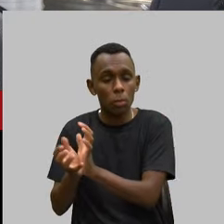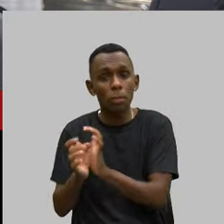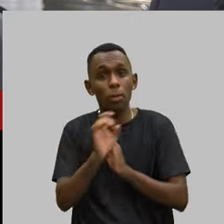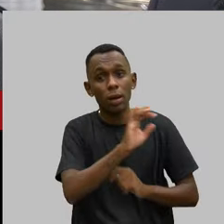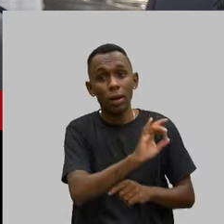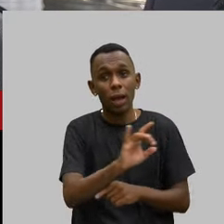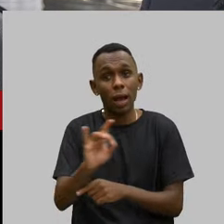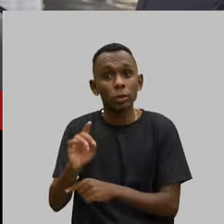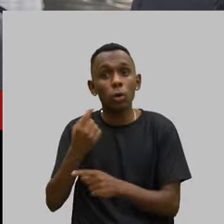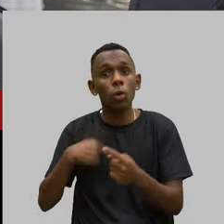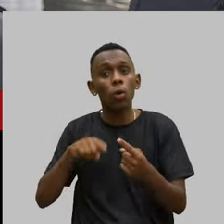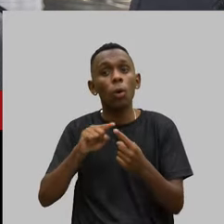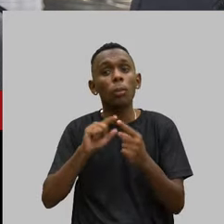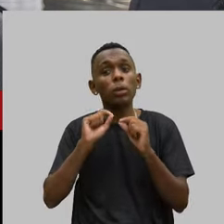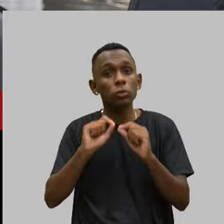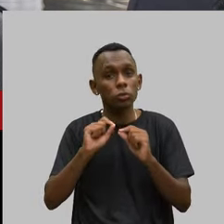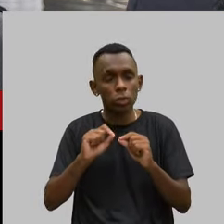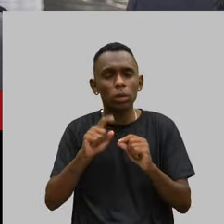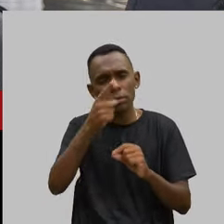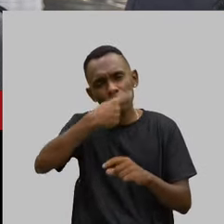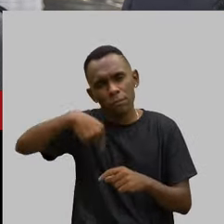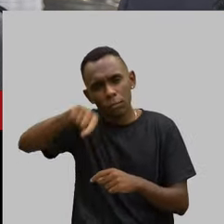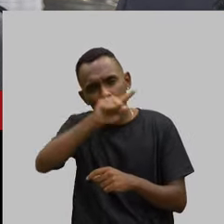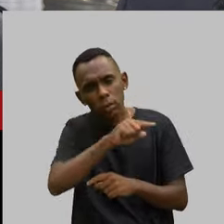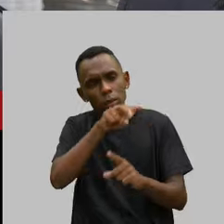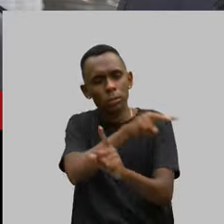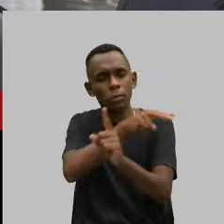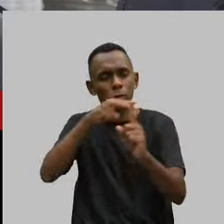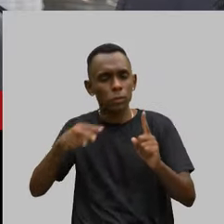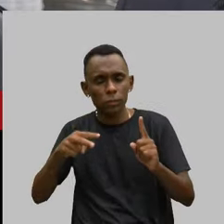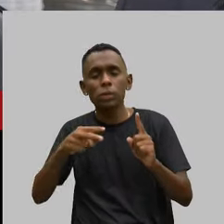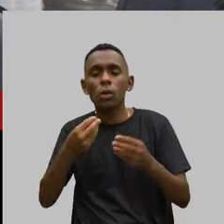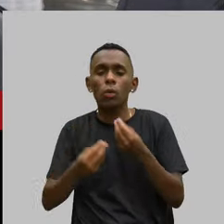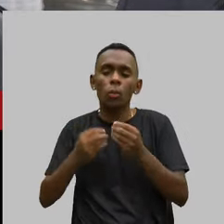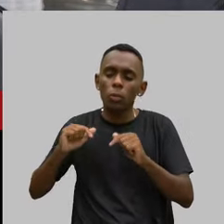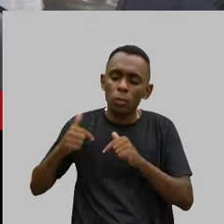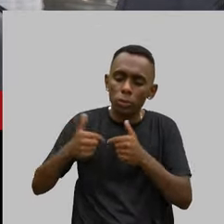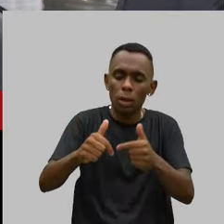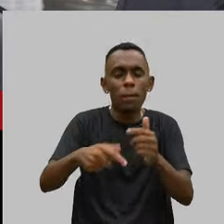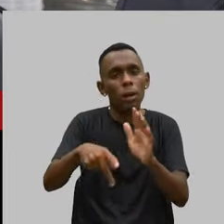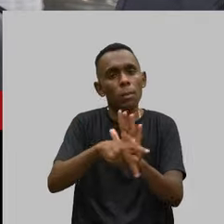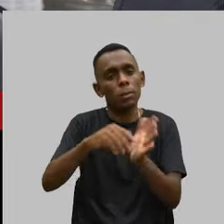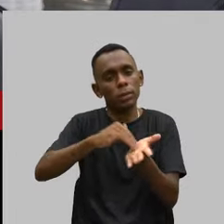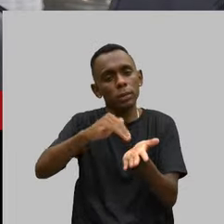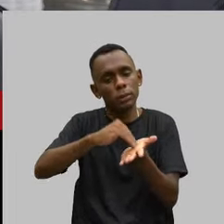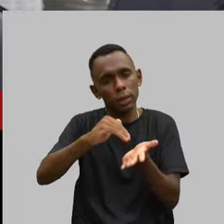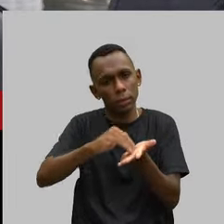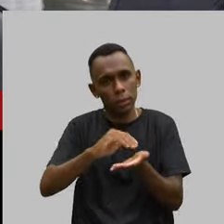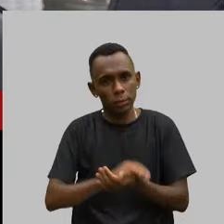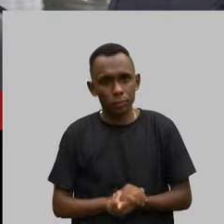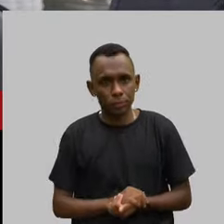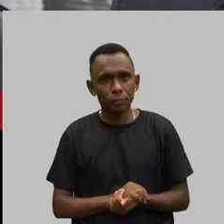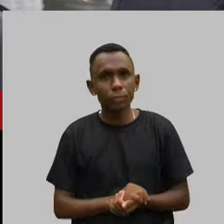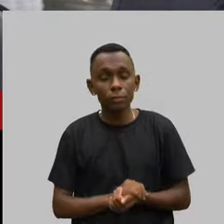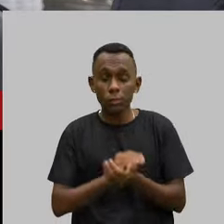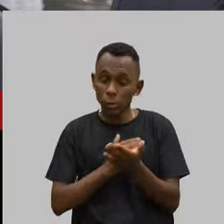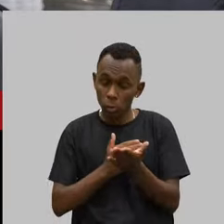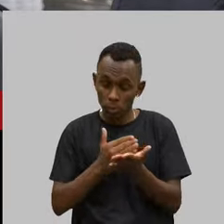trazer para vocês um olhar Geral de tudo que tem sido feito pela secretaria bom então